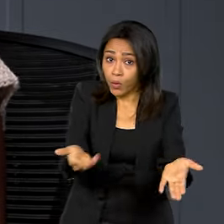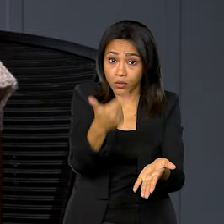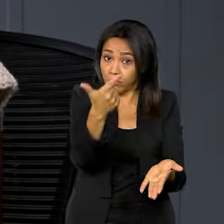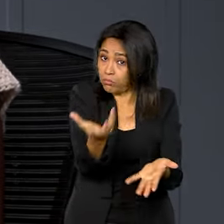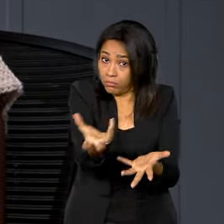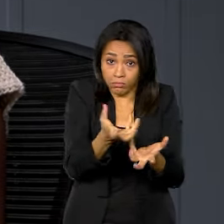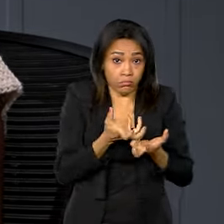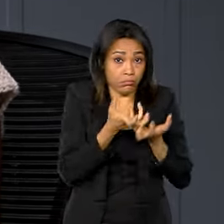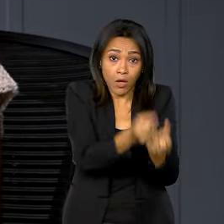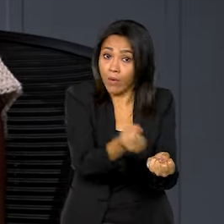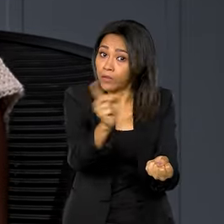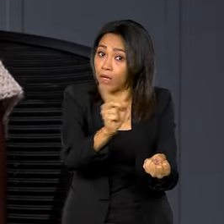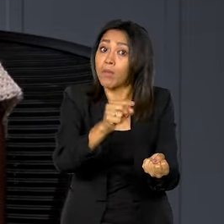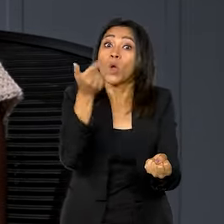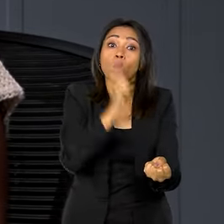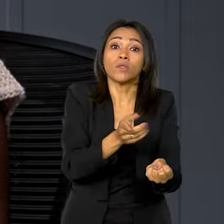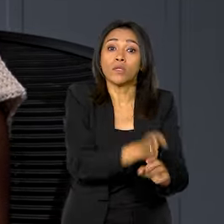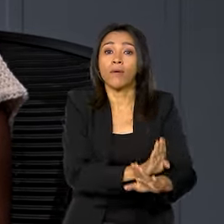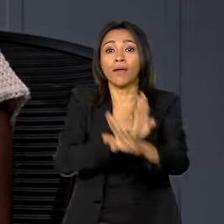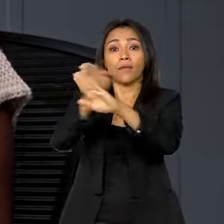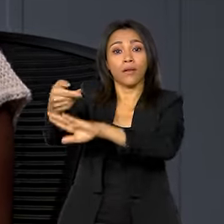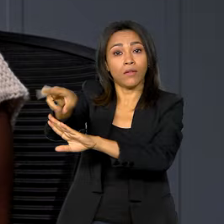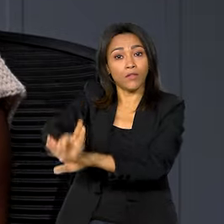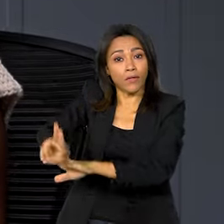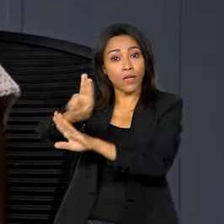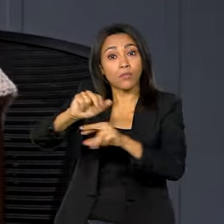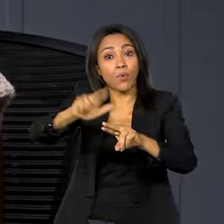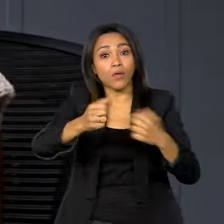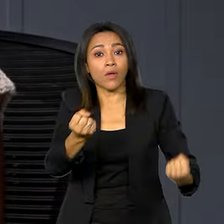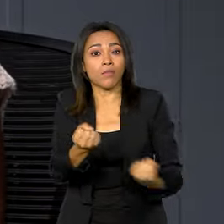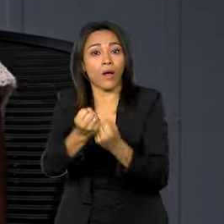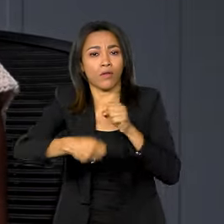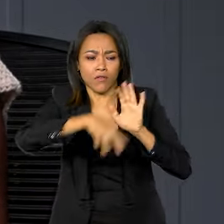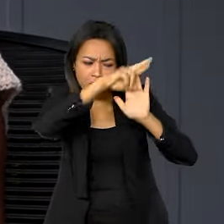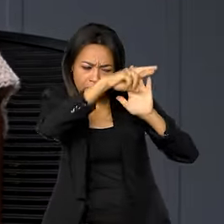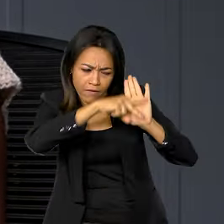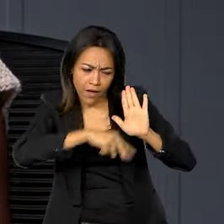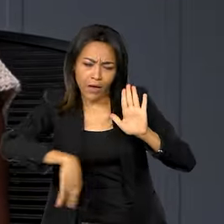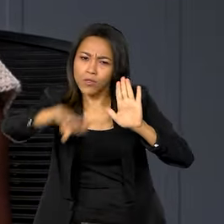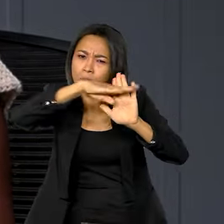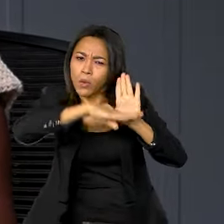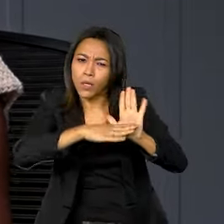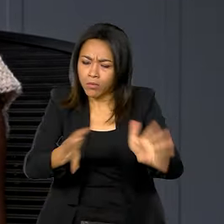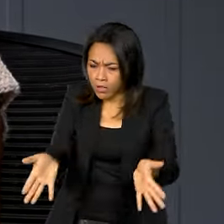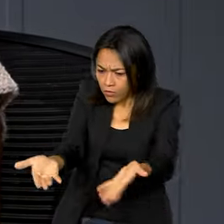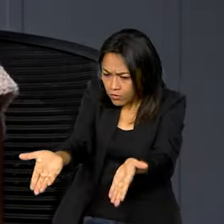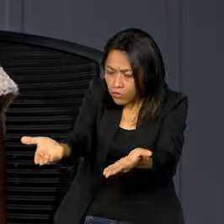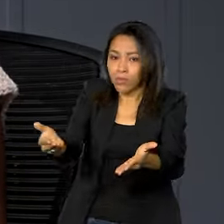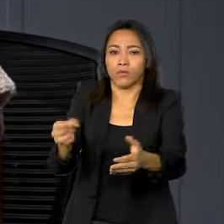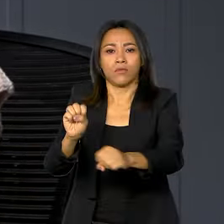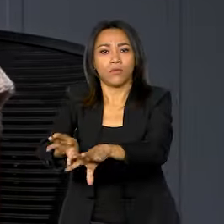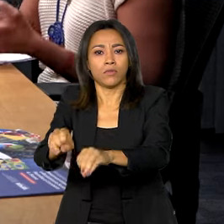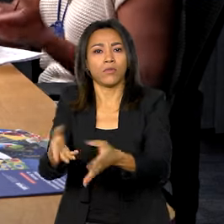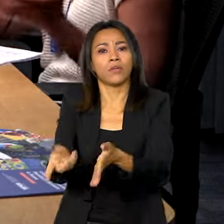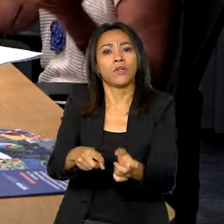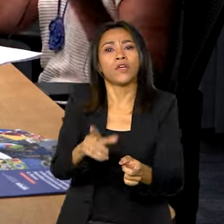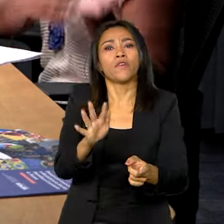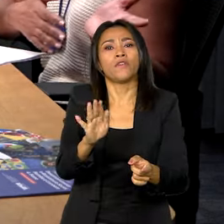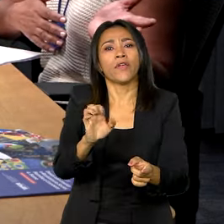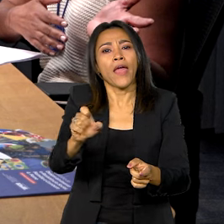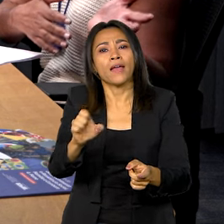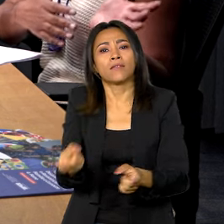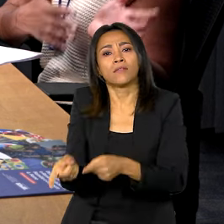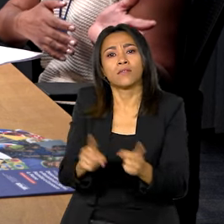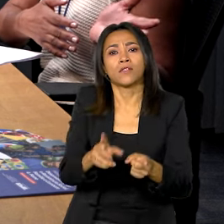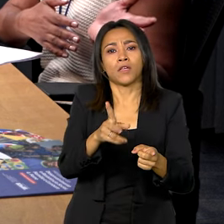programa que conseguiram entrar nas universidades através de todos os programas de incentiva aos estudos como fi pro Uni